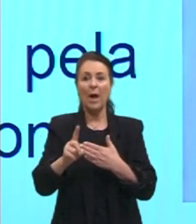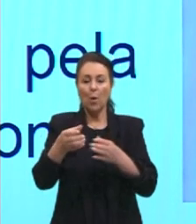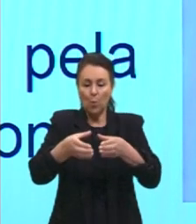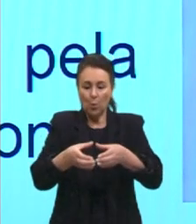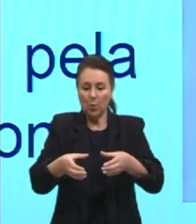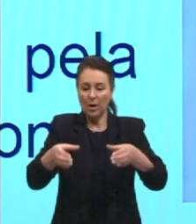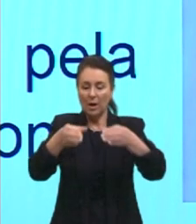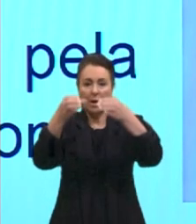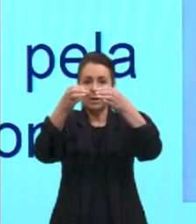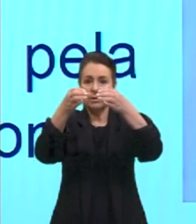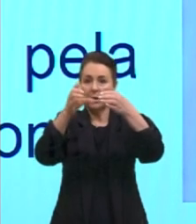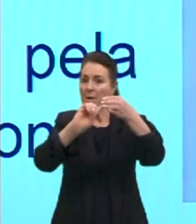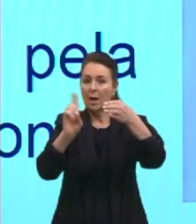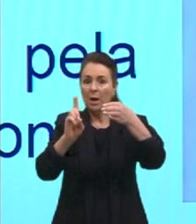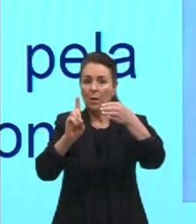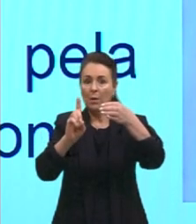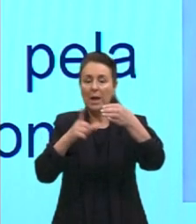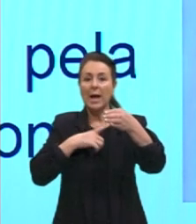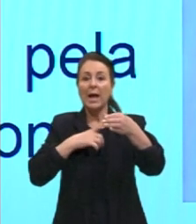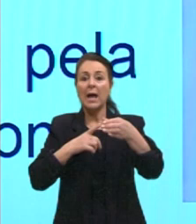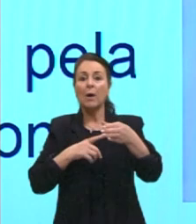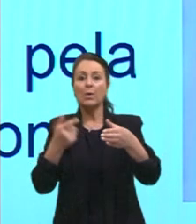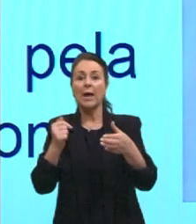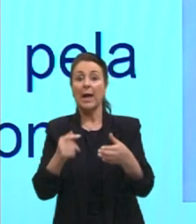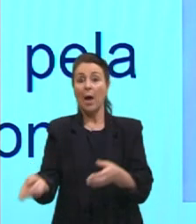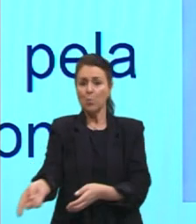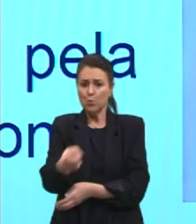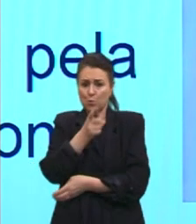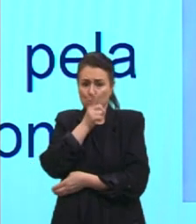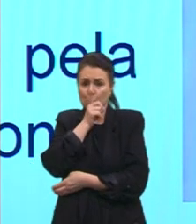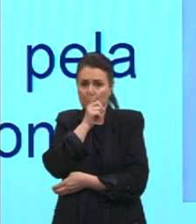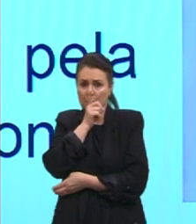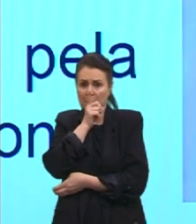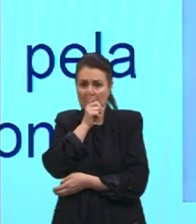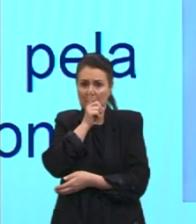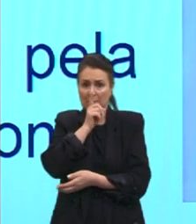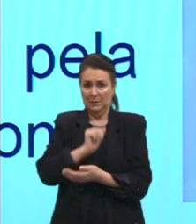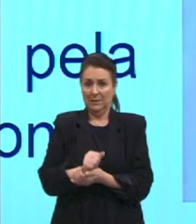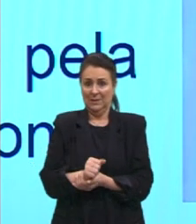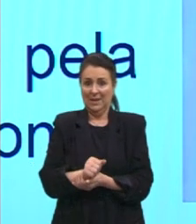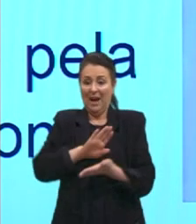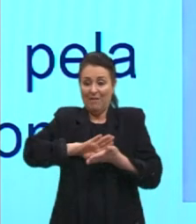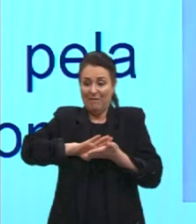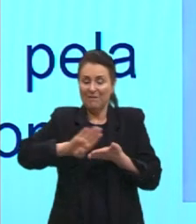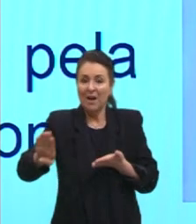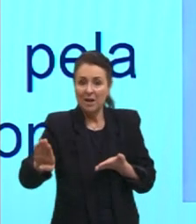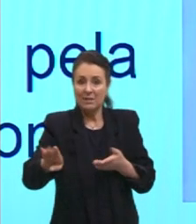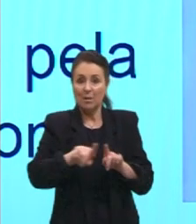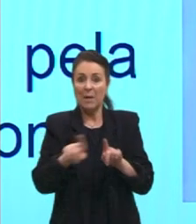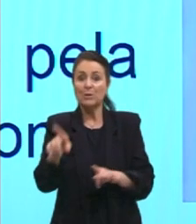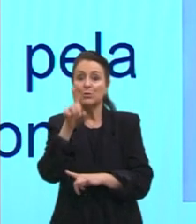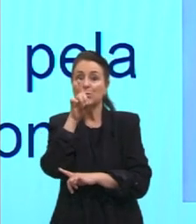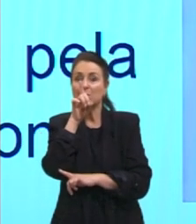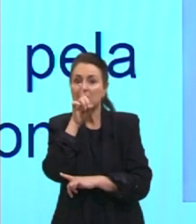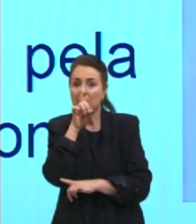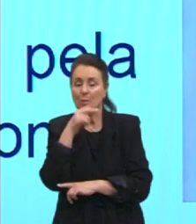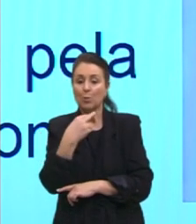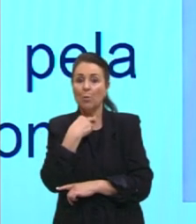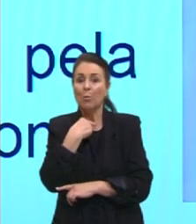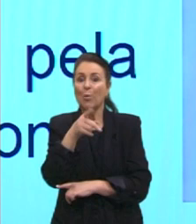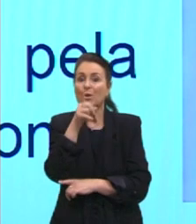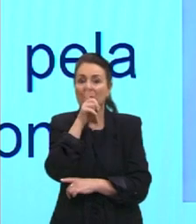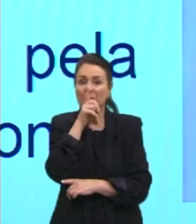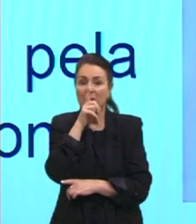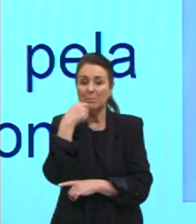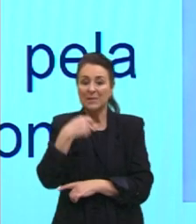objeto que a gente usa para beber ele usa essa sonoridade para dizer afasta de mim esse cálice né de se calar de ficar em